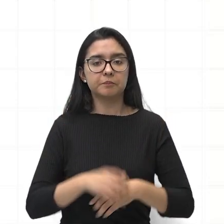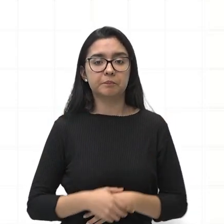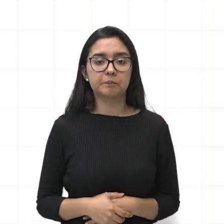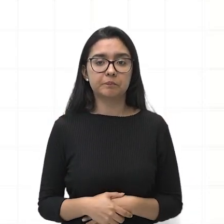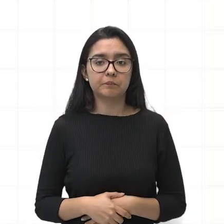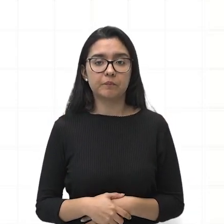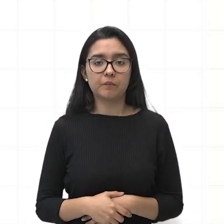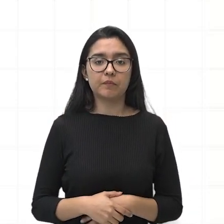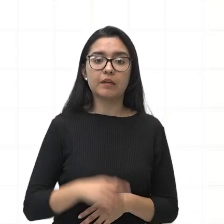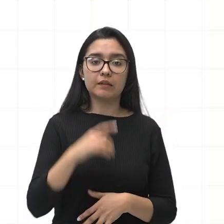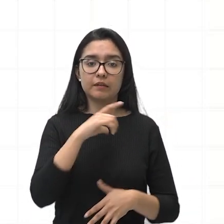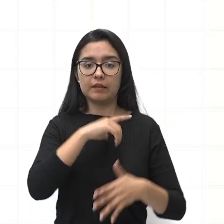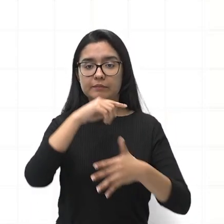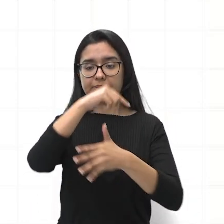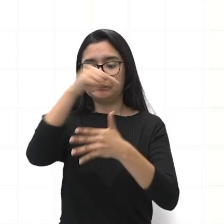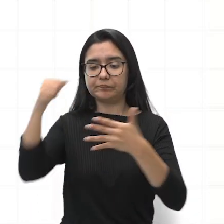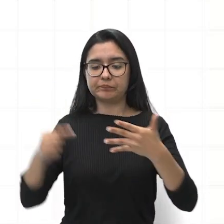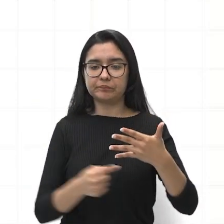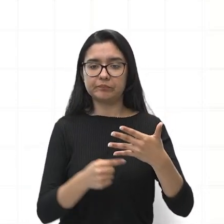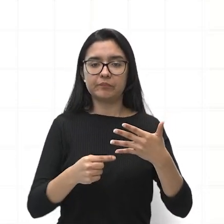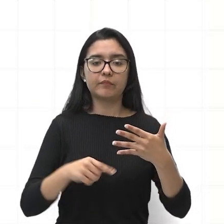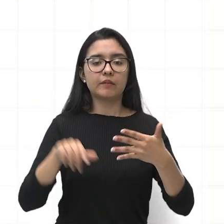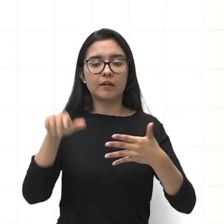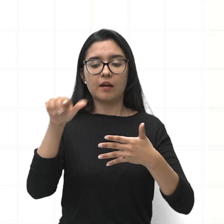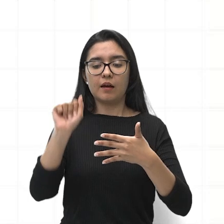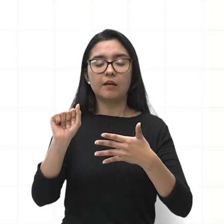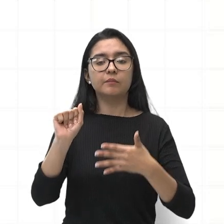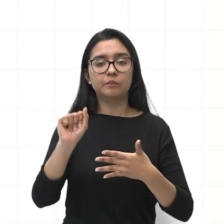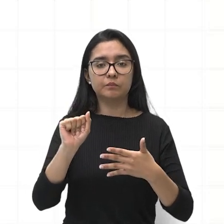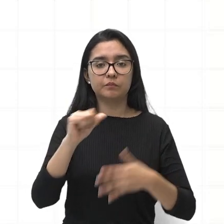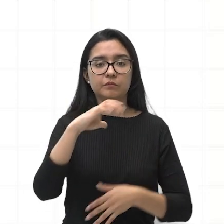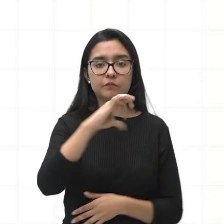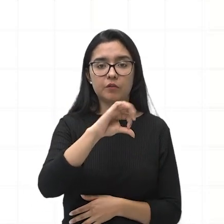Aí temos as seguintes alternativas. Letra A,